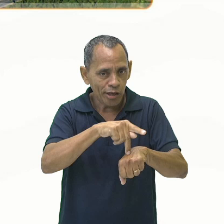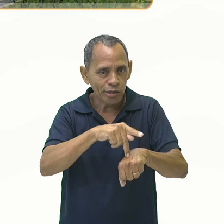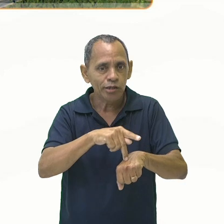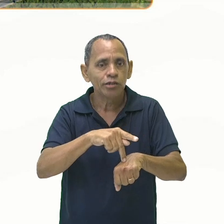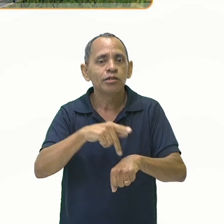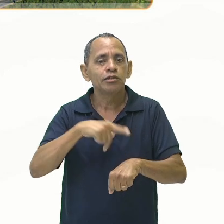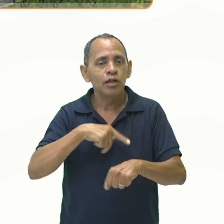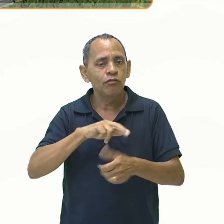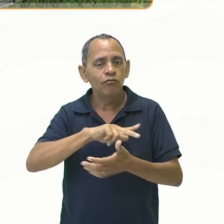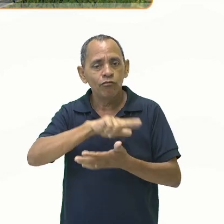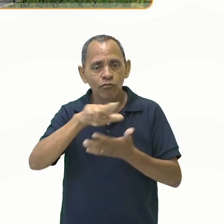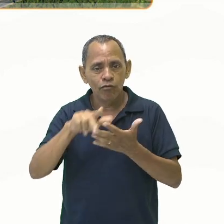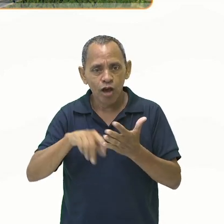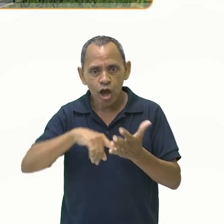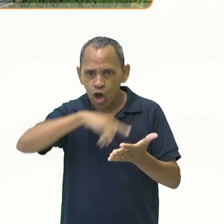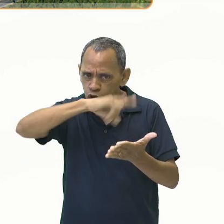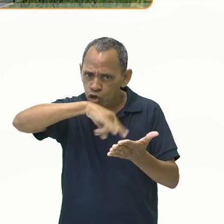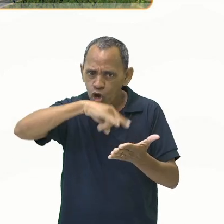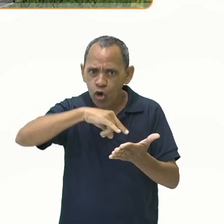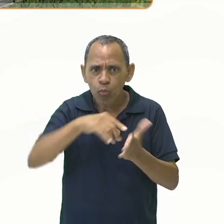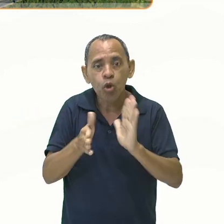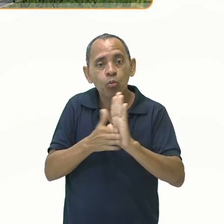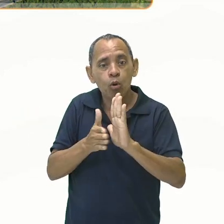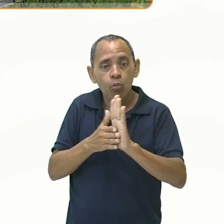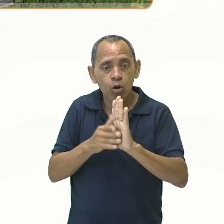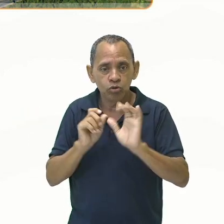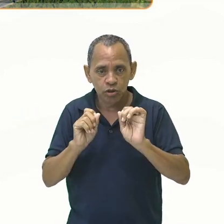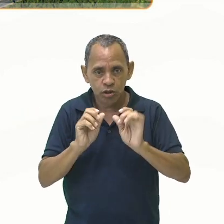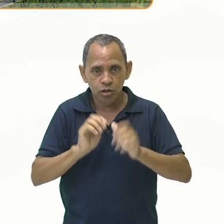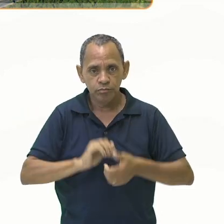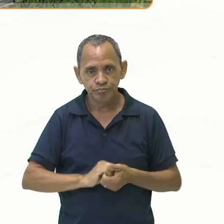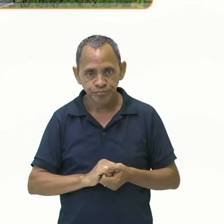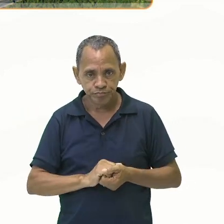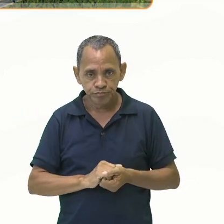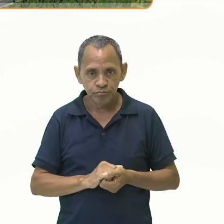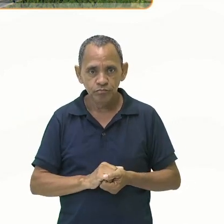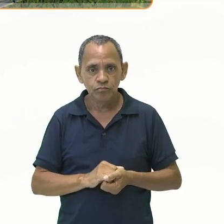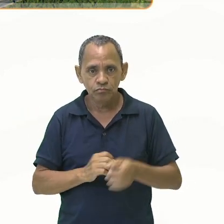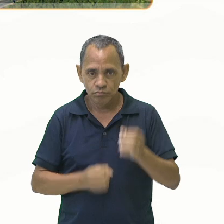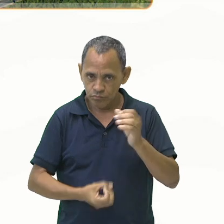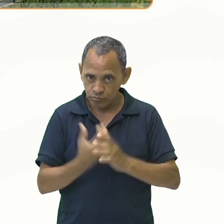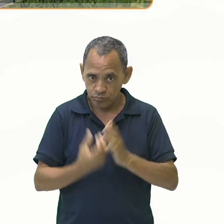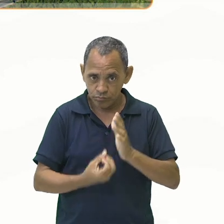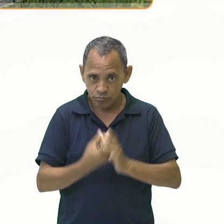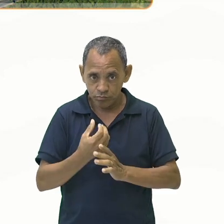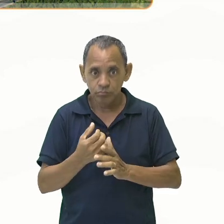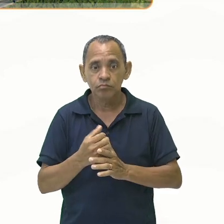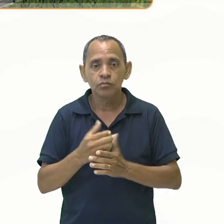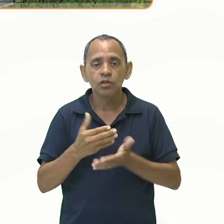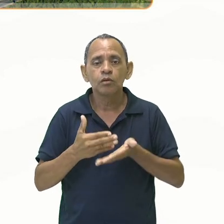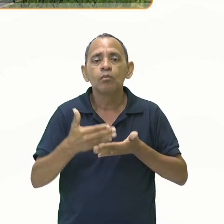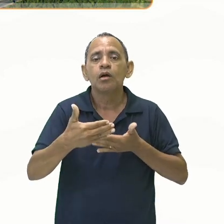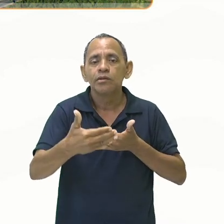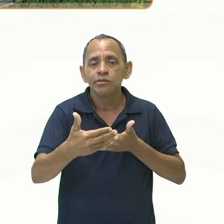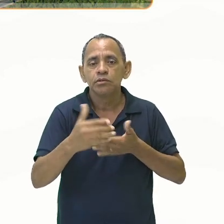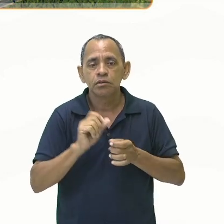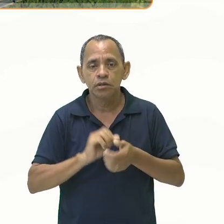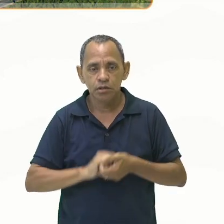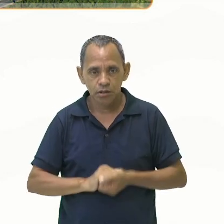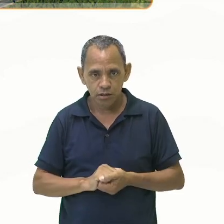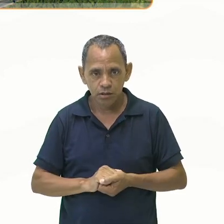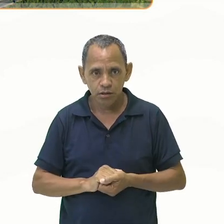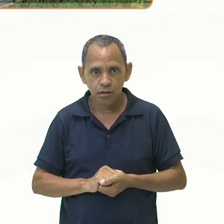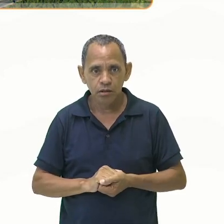né, documentos e propostas, né, foram ali, surgiram na realidade a partir da